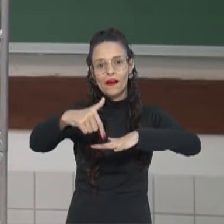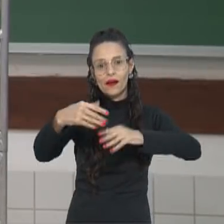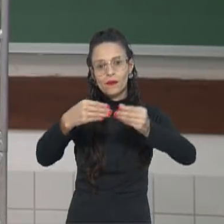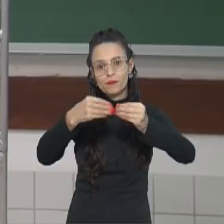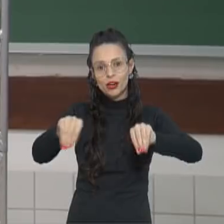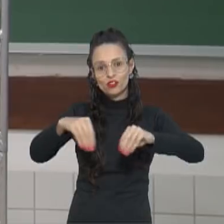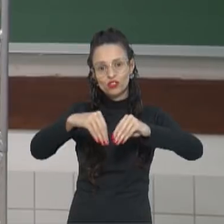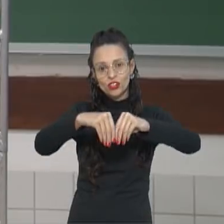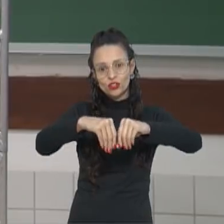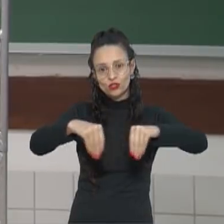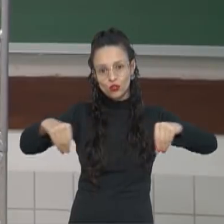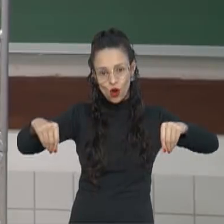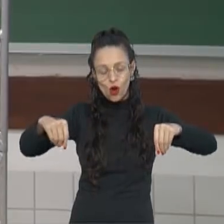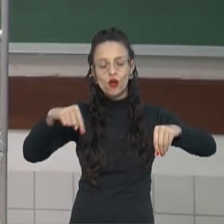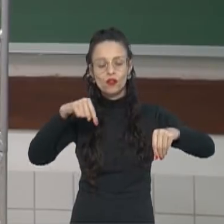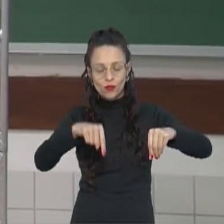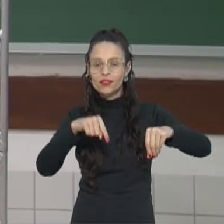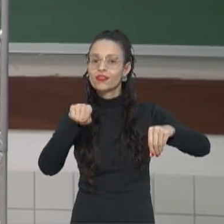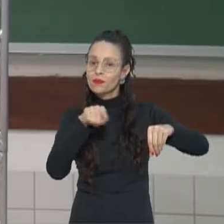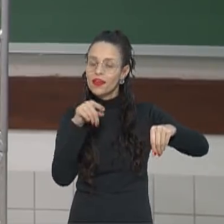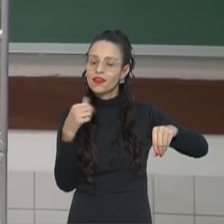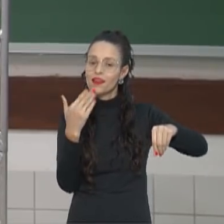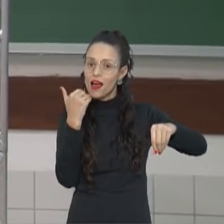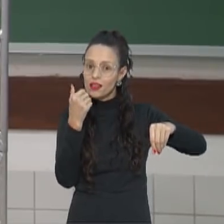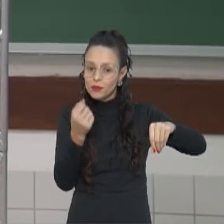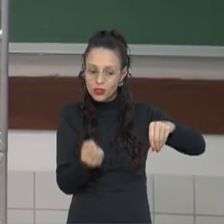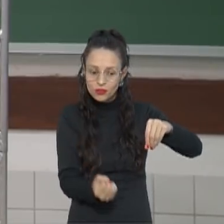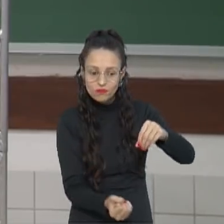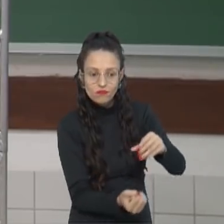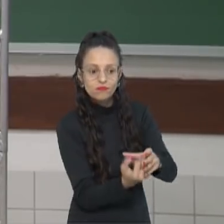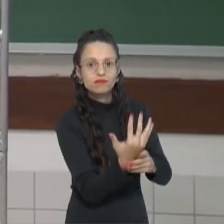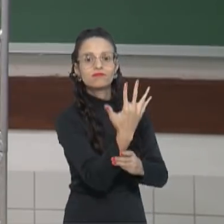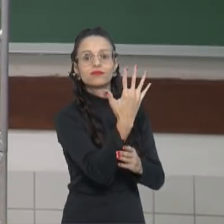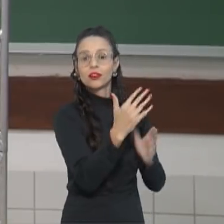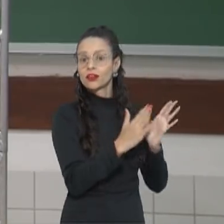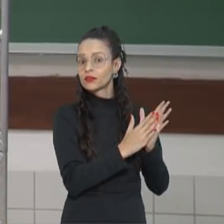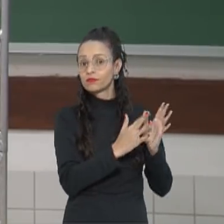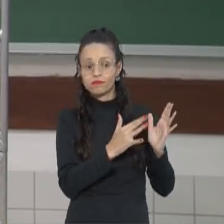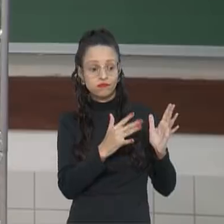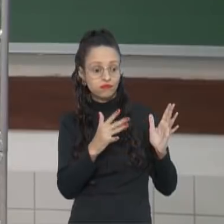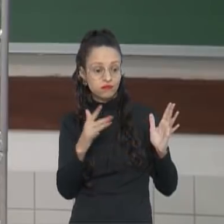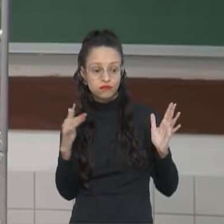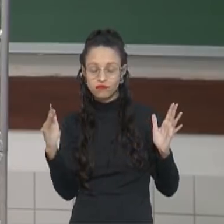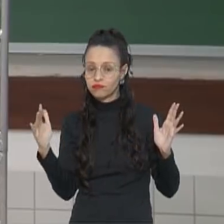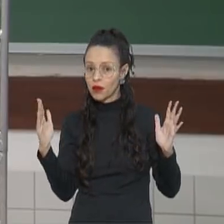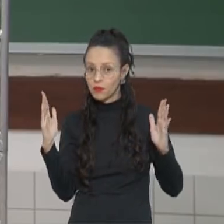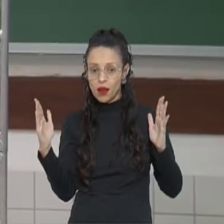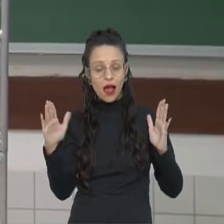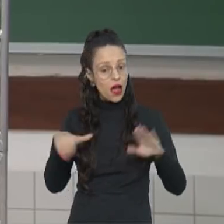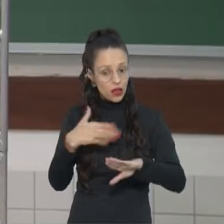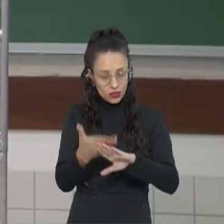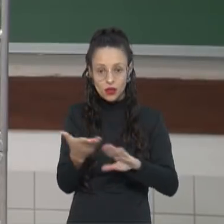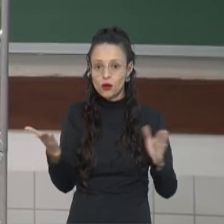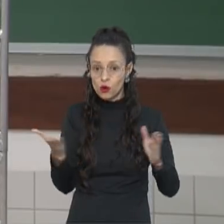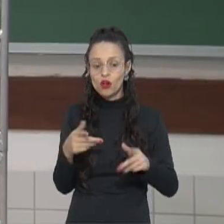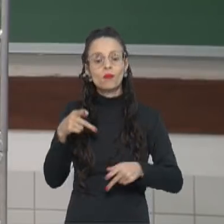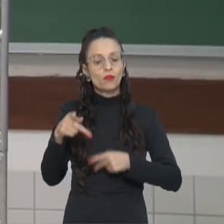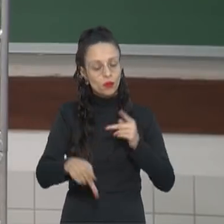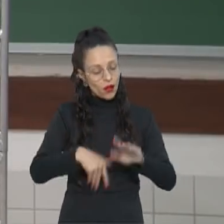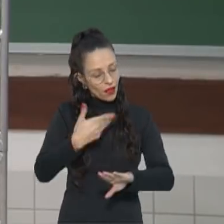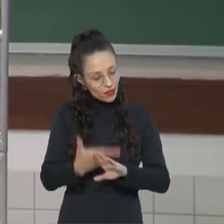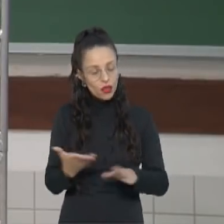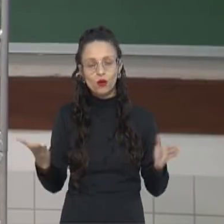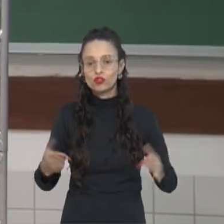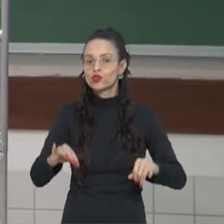os alimentos depois cultivados nesse solo. Então, durante muito tempo e até hoje em alguns lugares, a população ainda sofre